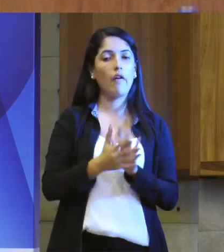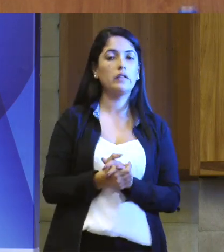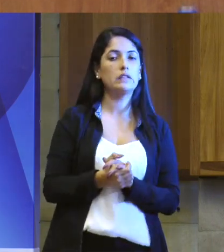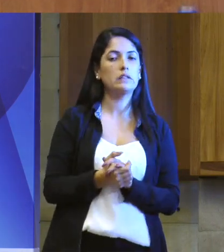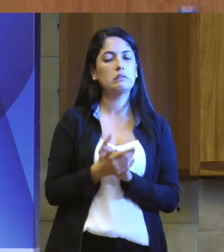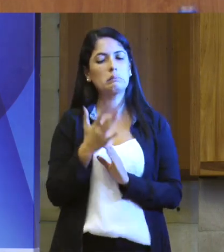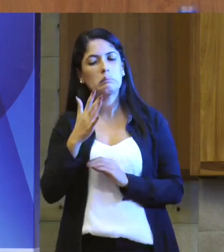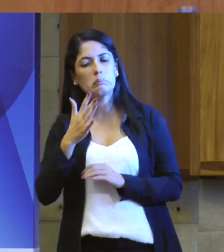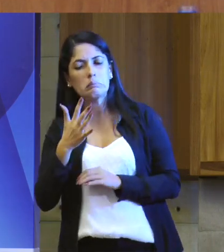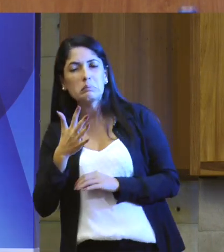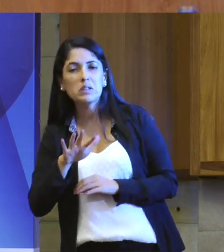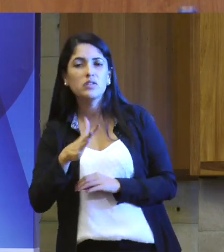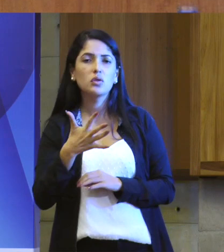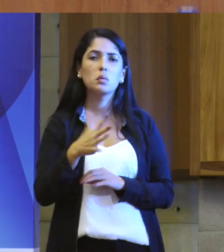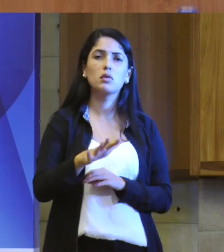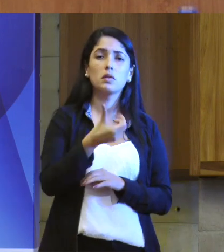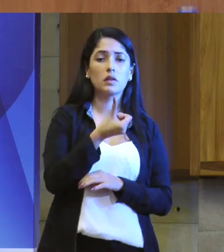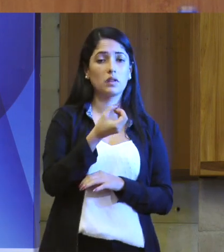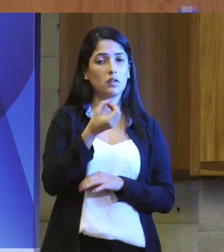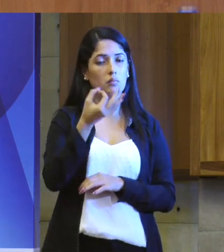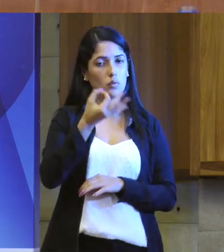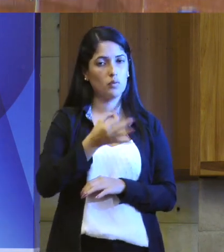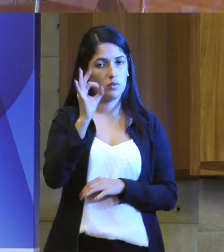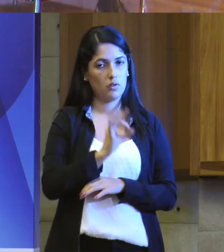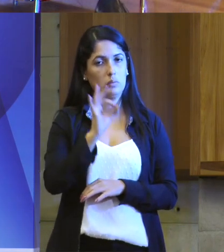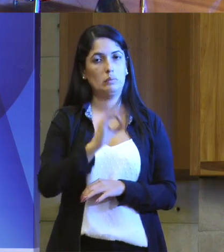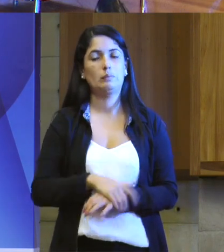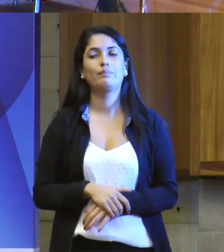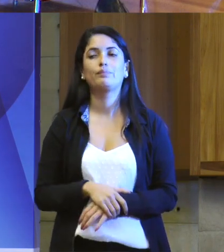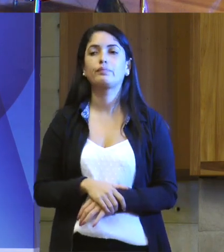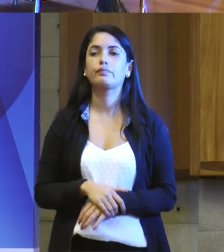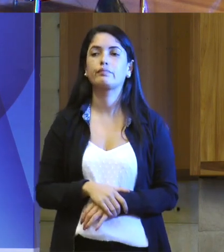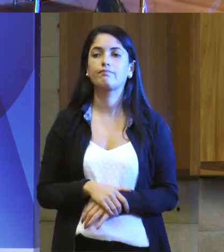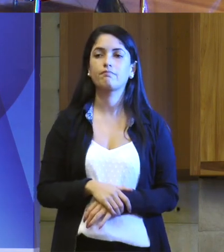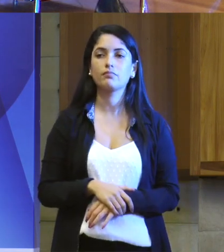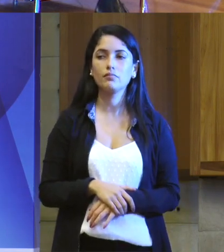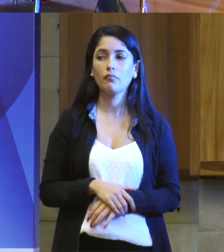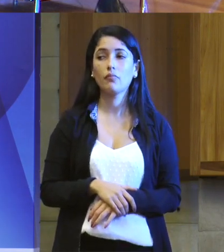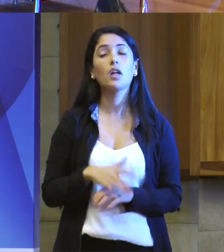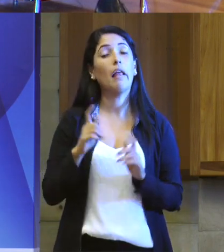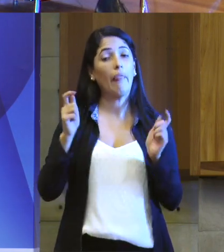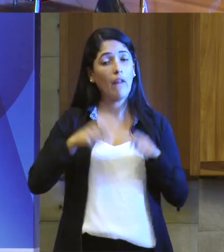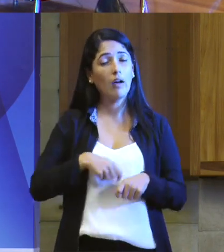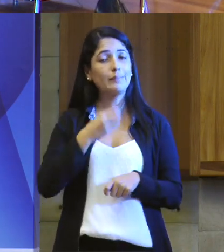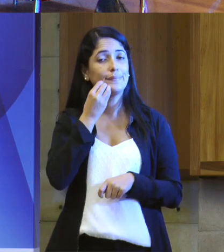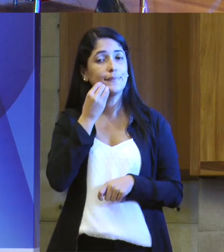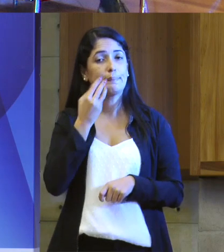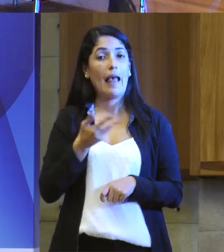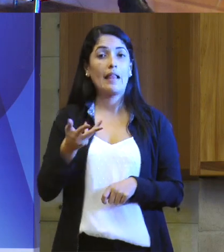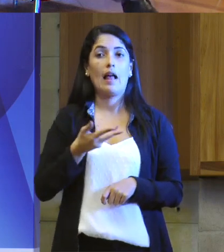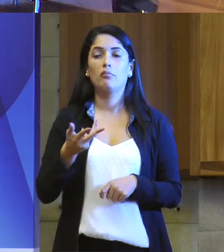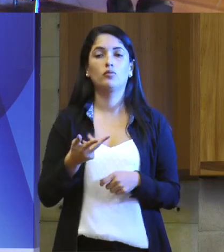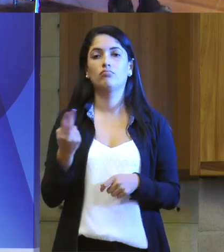iria assim na fase na faixa dos 60 por cento é e poderíamos e muito mais rápido